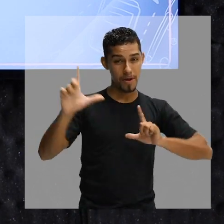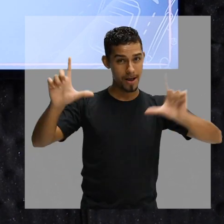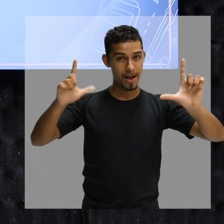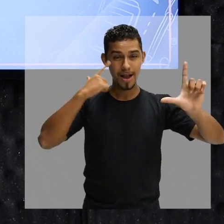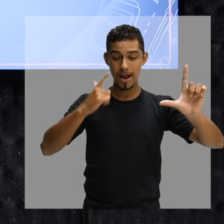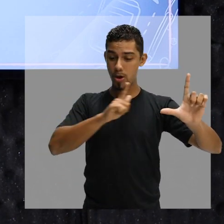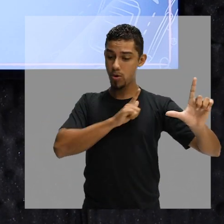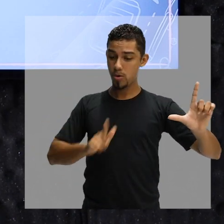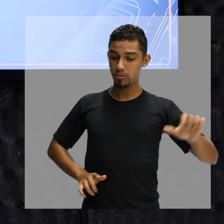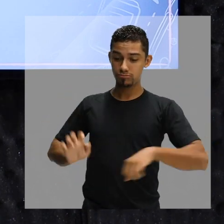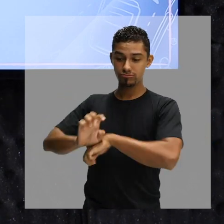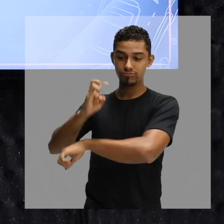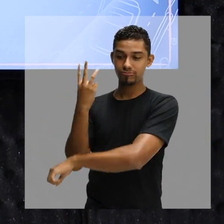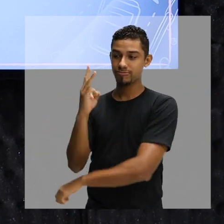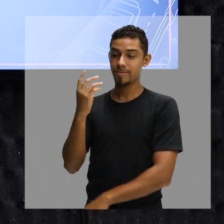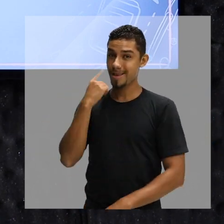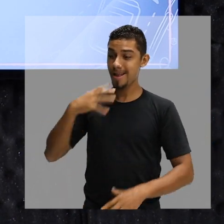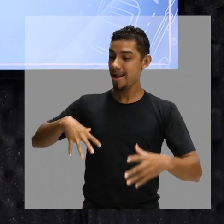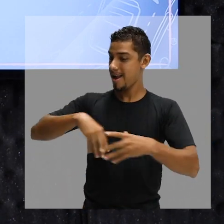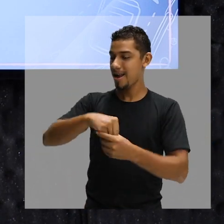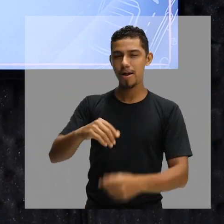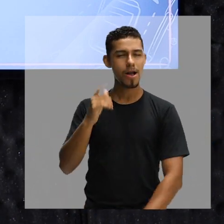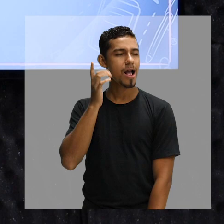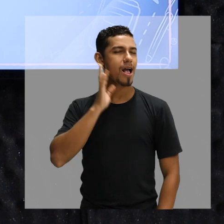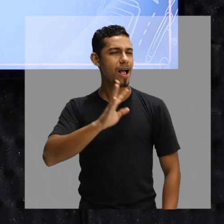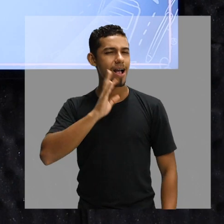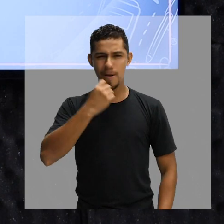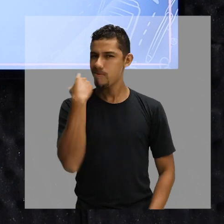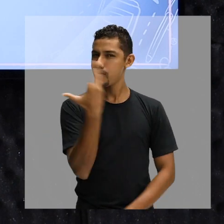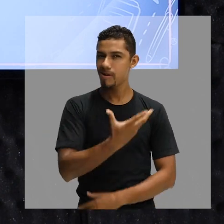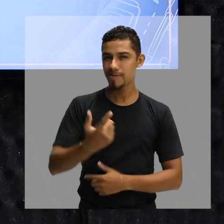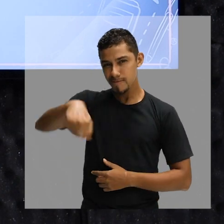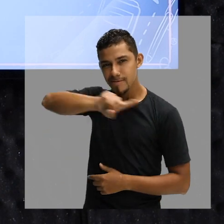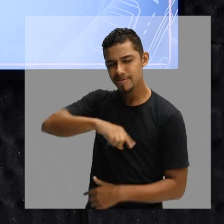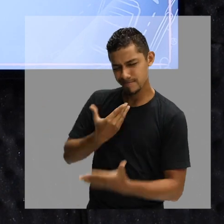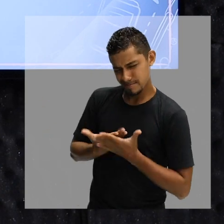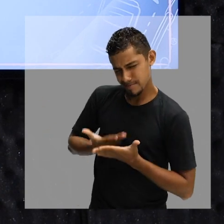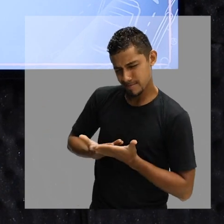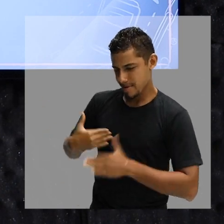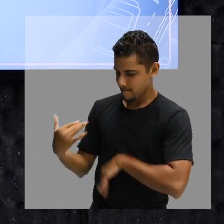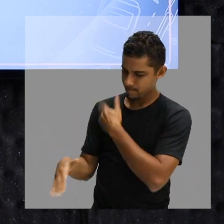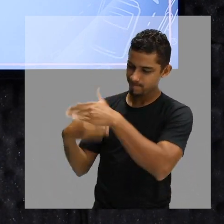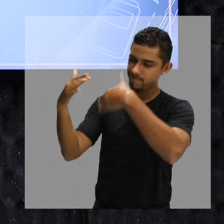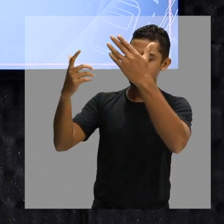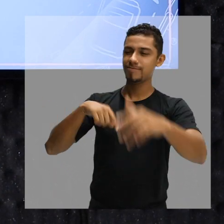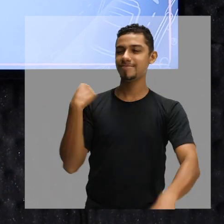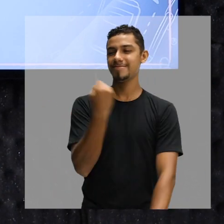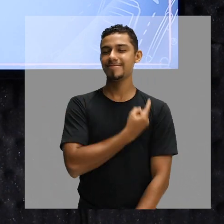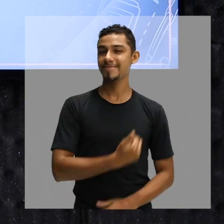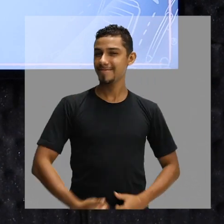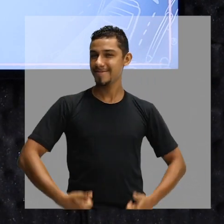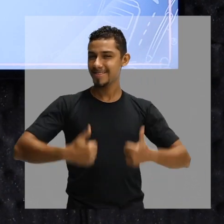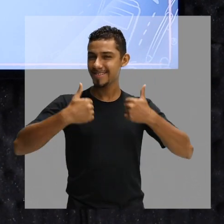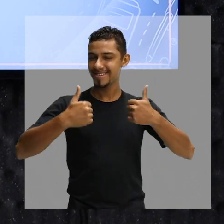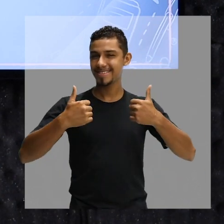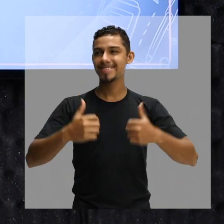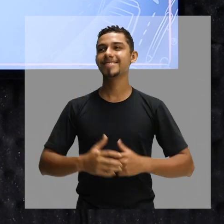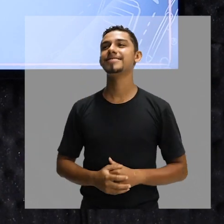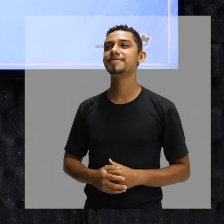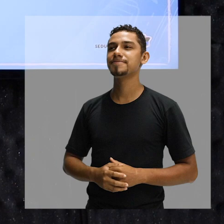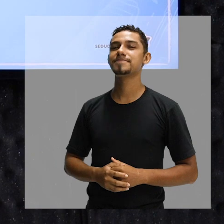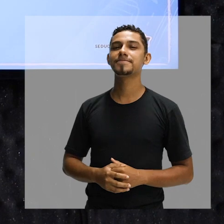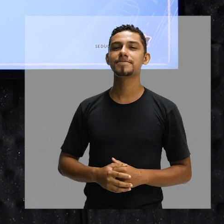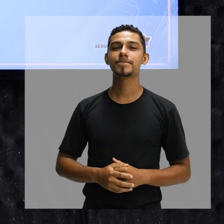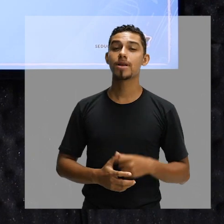Dias também, dá lá uma olhada lá, tem muito conteúdo legal para você fazer, estudar e desenvolver conosco, tá certo? Então,